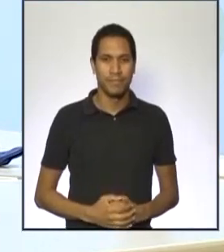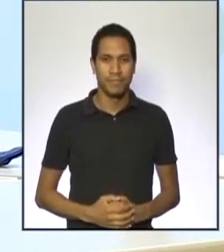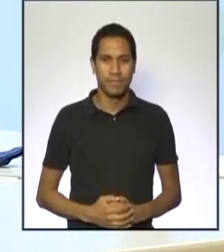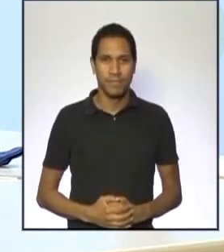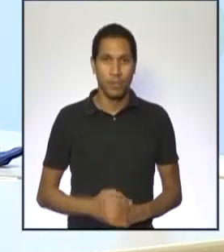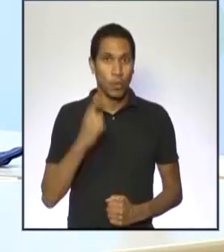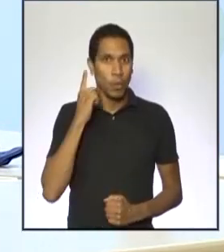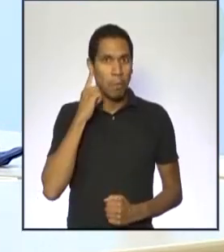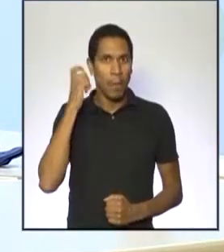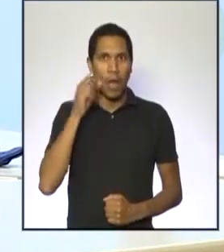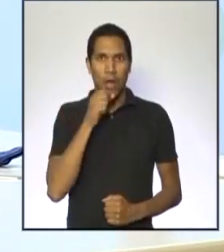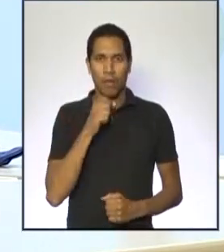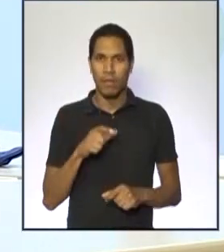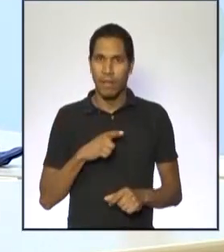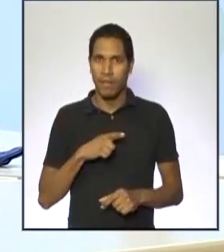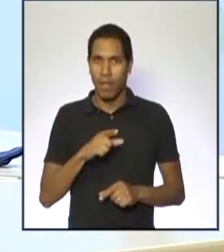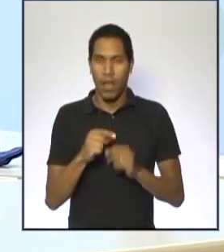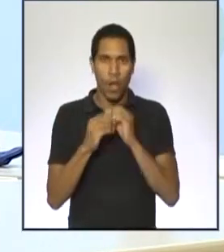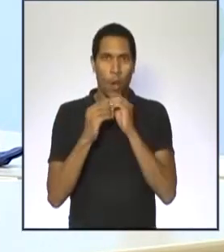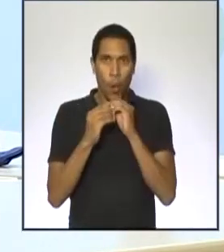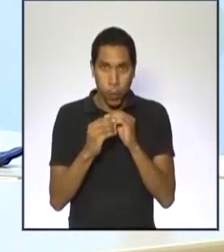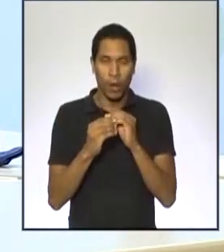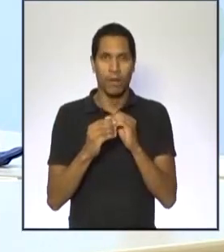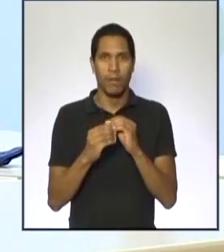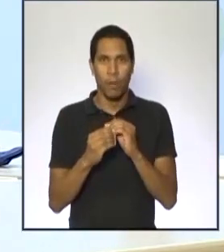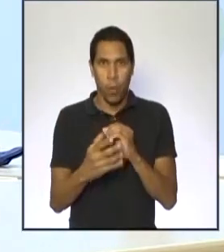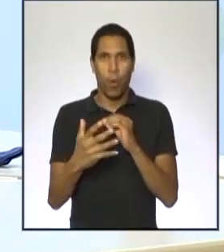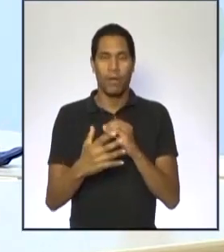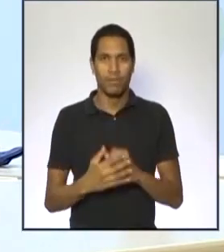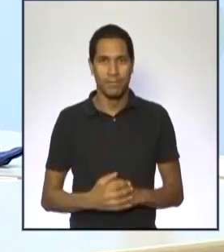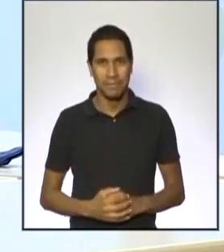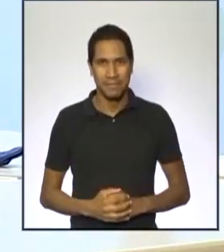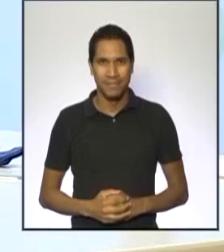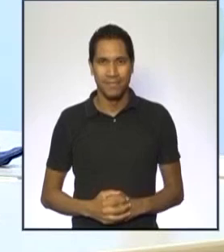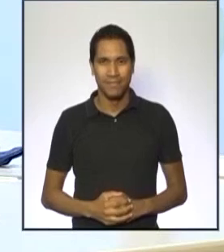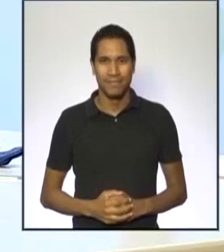Fez até barulho aí para vocês. Tudo certo aqui.